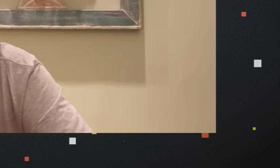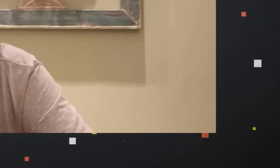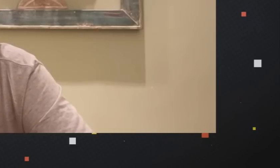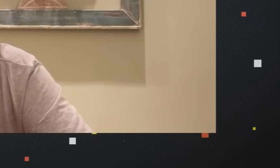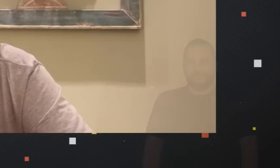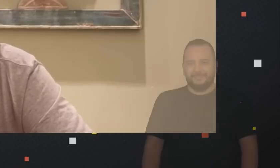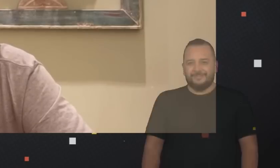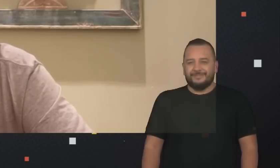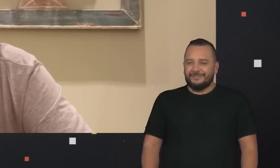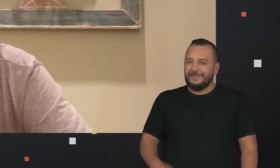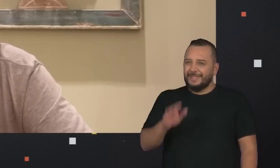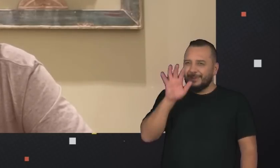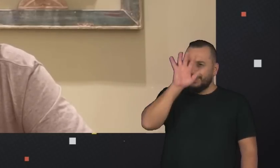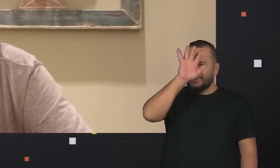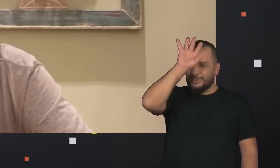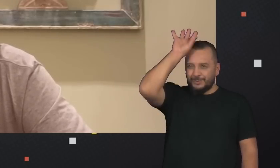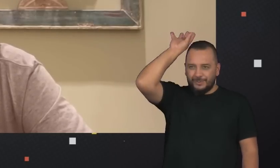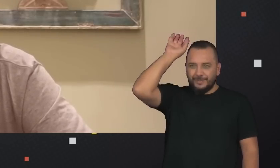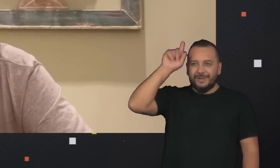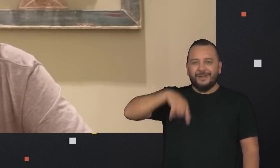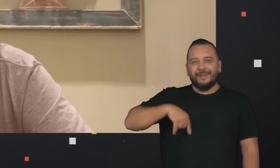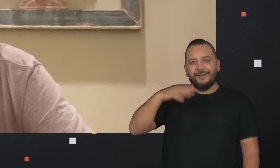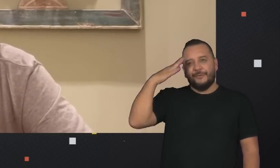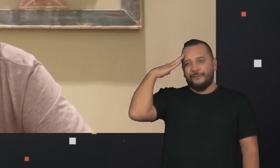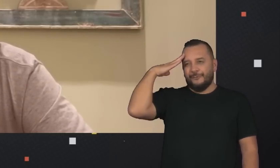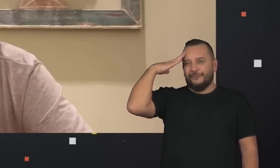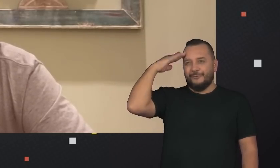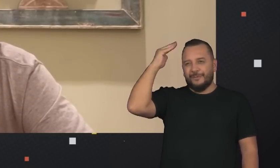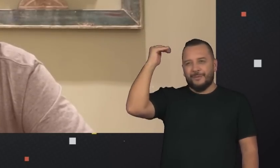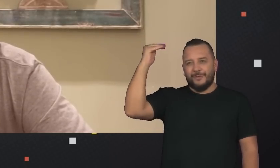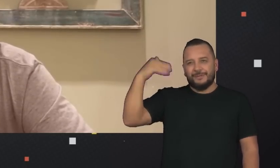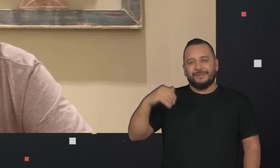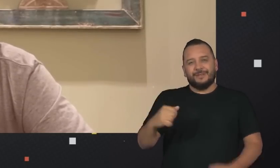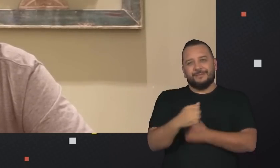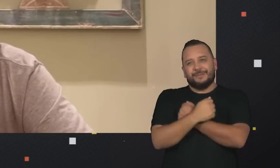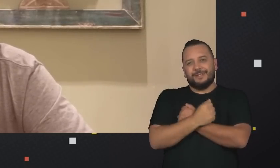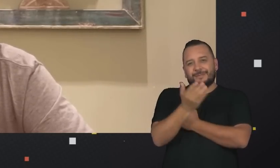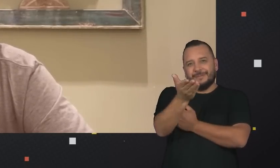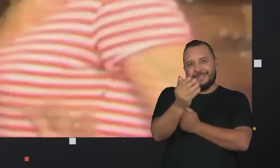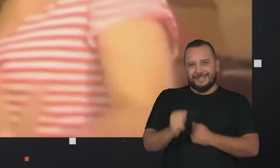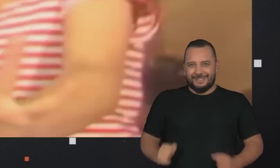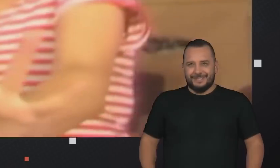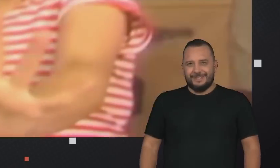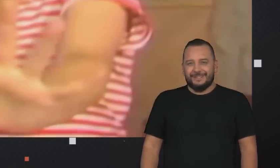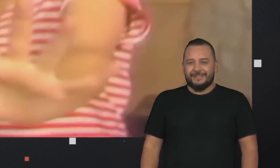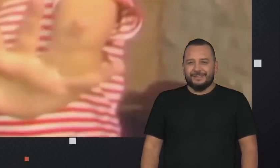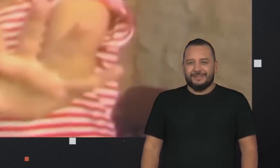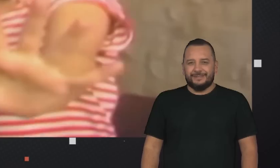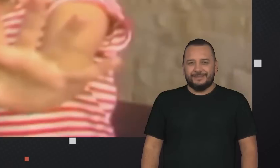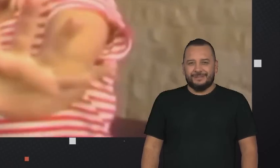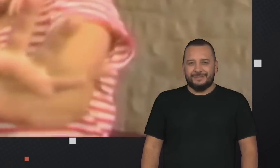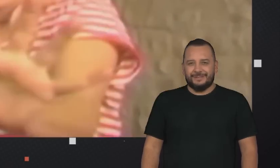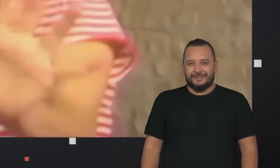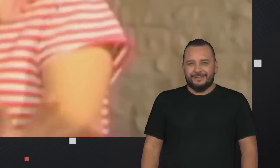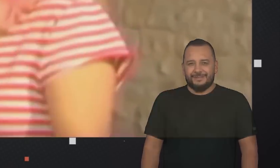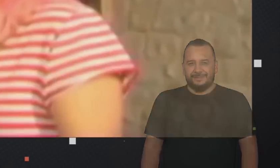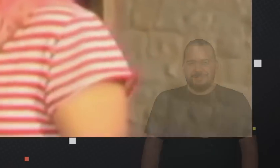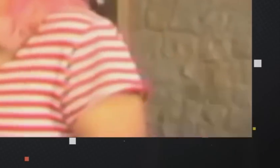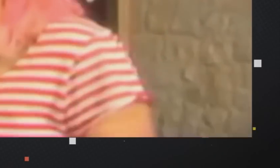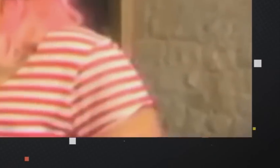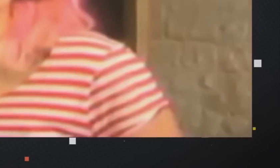O Supla é um sucessaço. Abraço para você, Suplinha. Erlöse mich von dem Schmerz